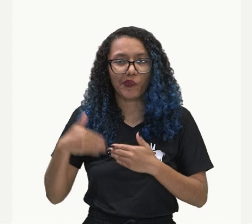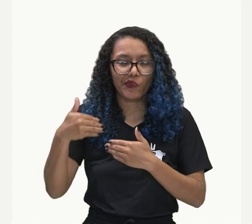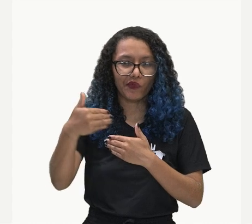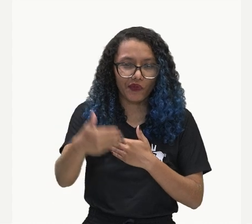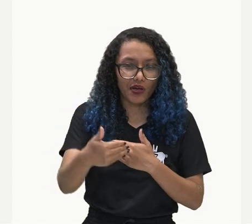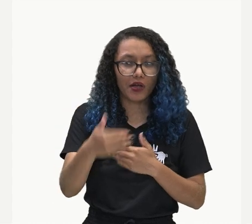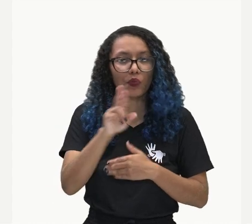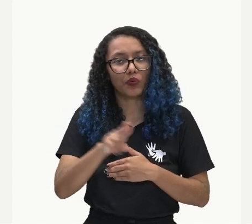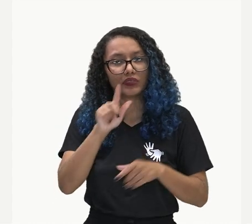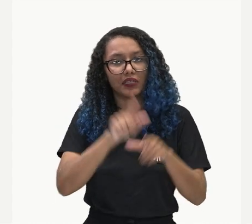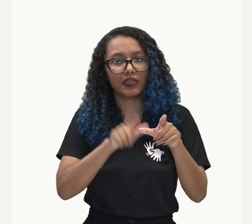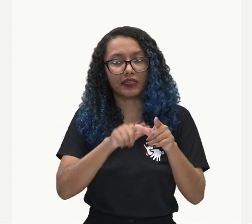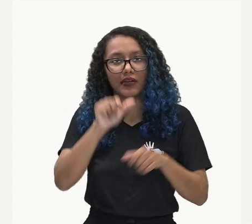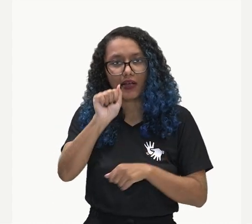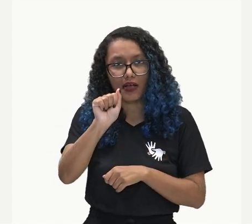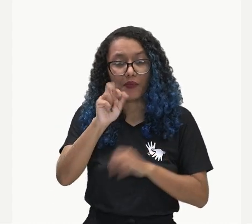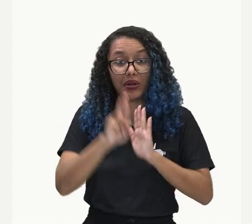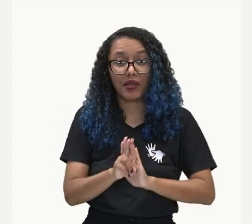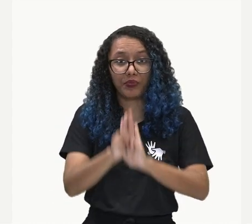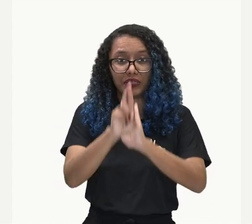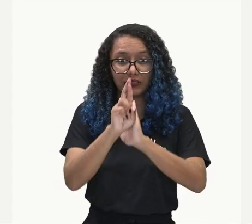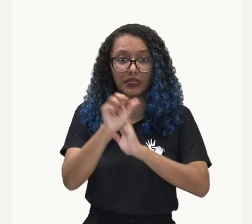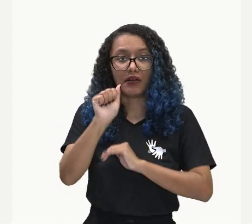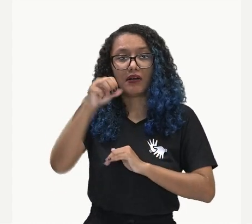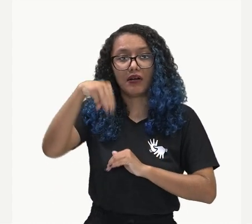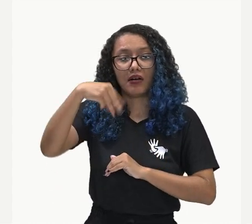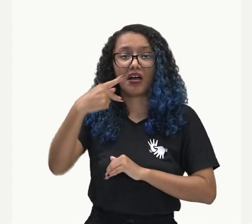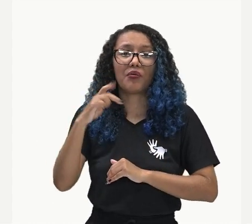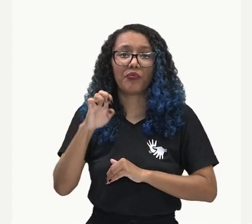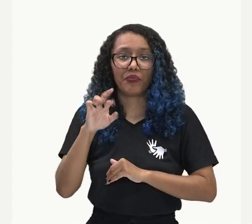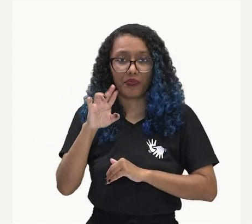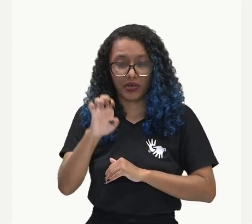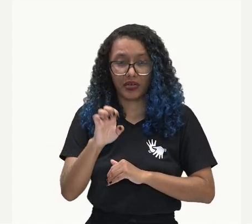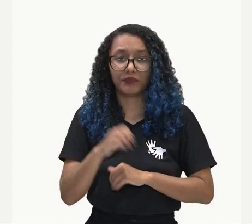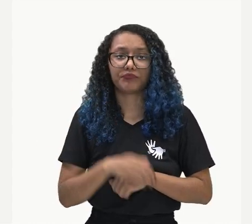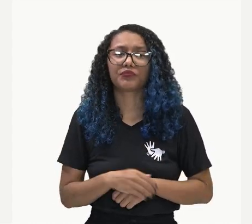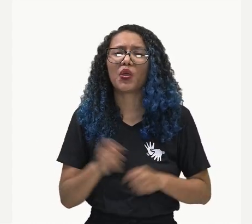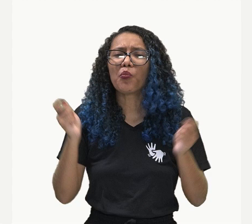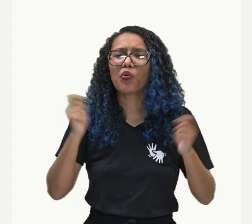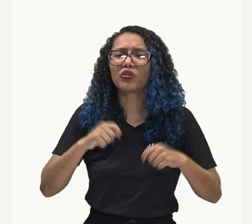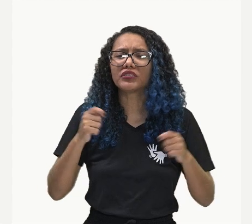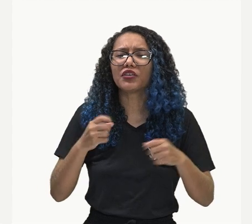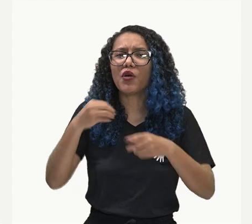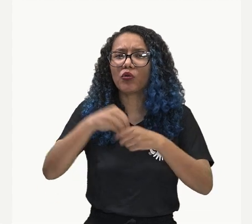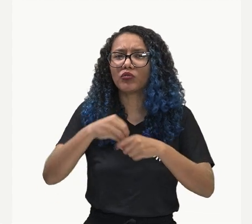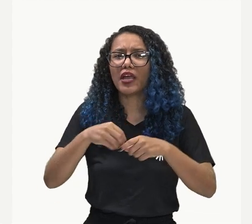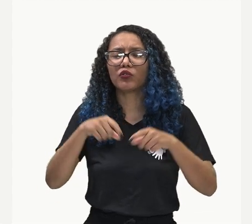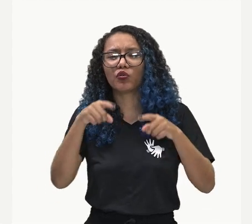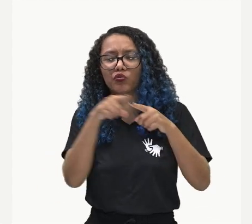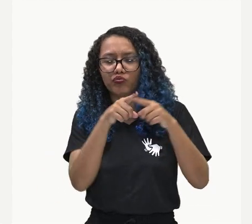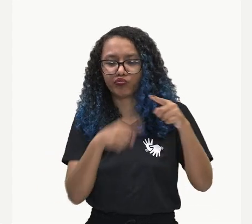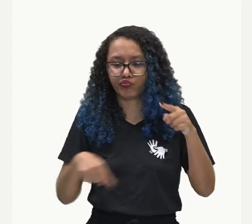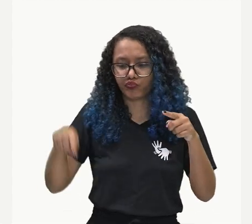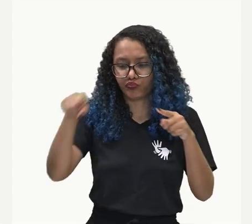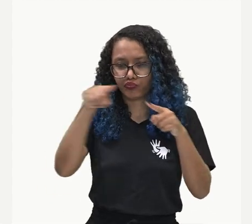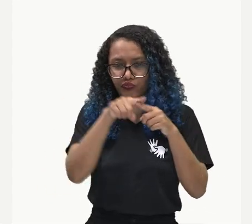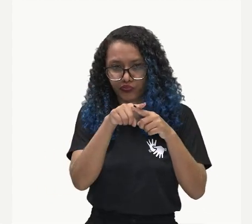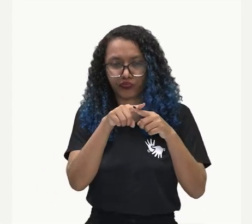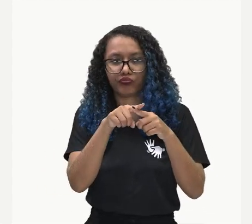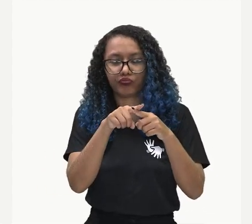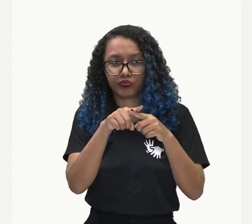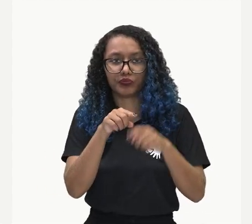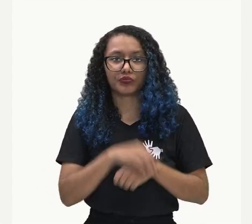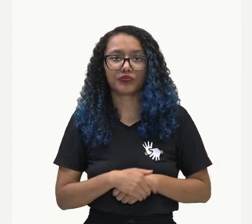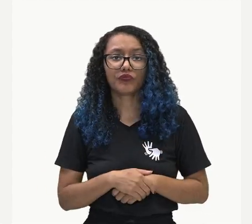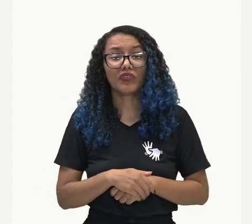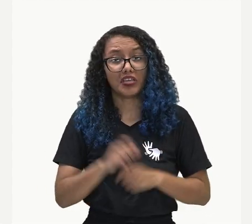letra A. Ela só ocorre em circuitos fechados, onde há um caminho contínuo para o fluxo